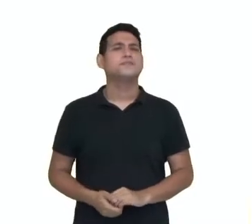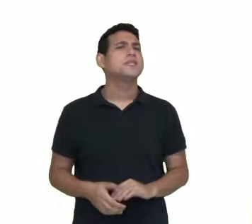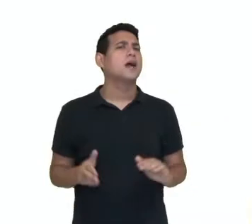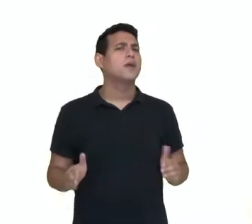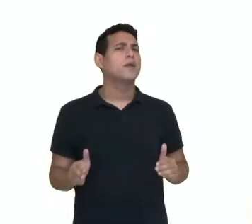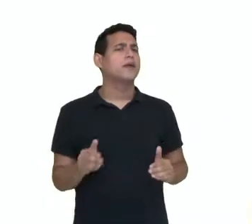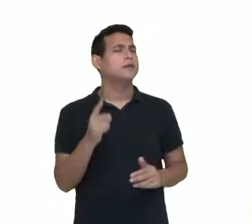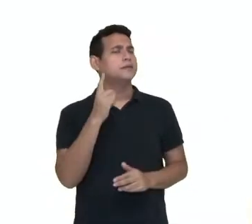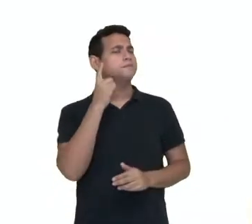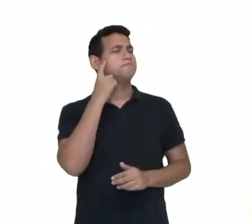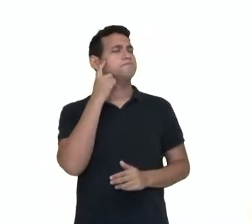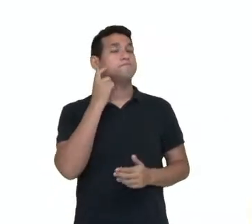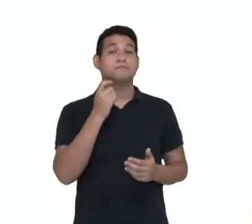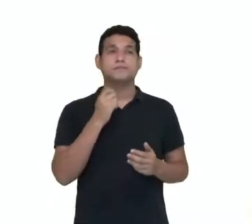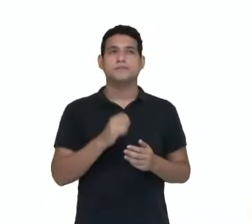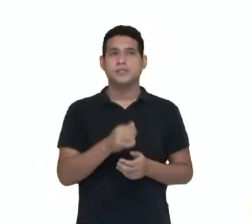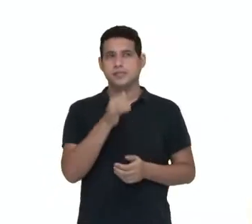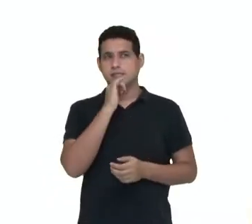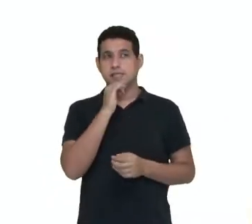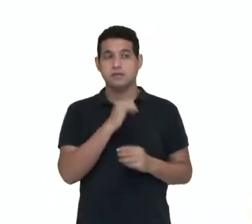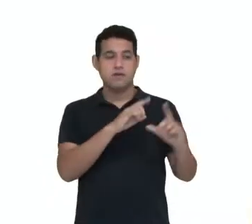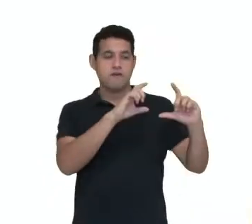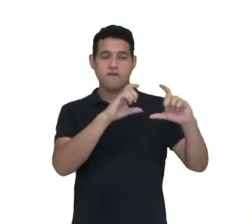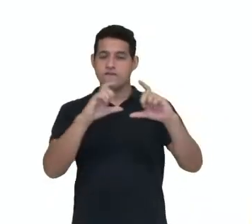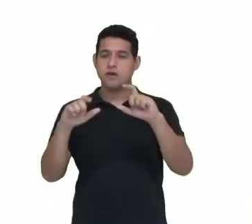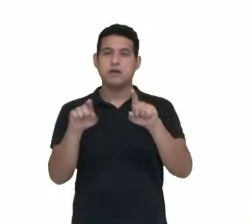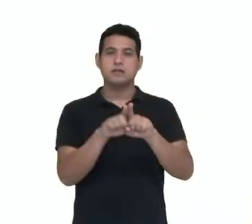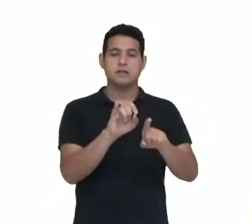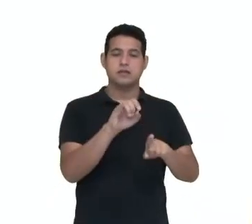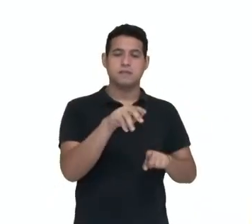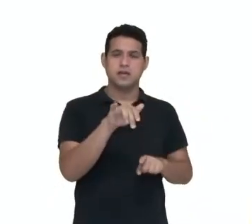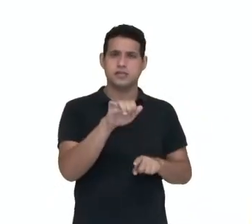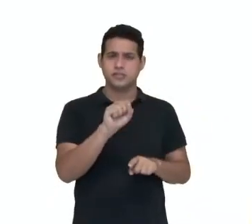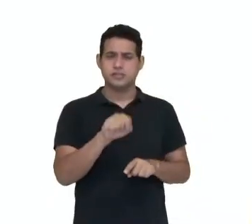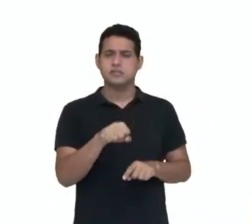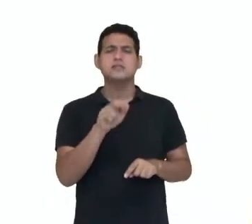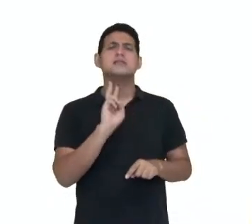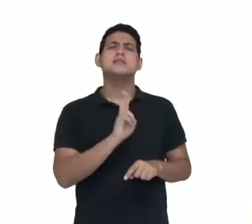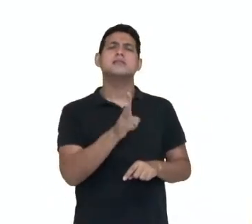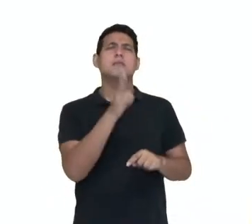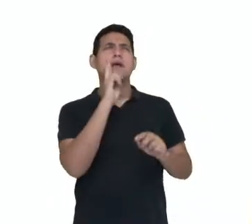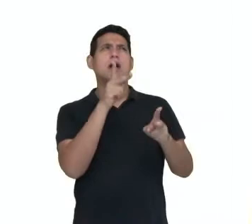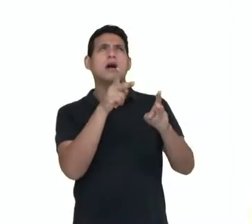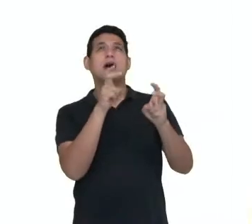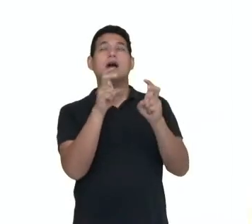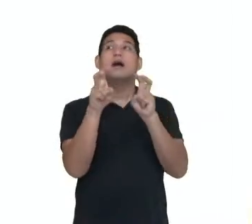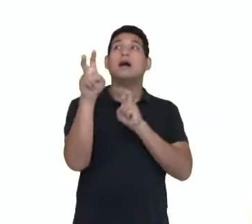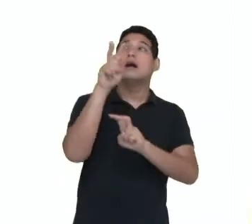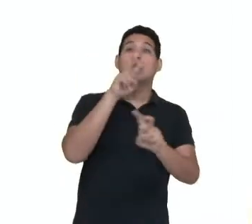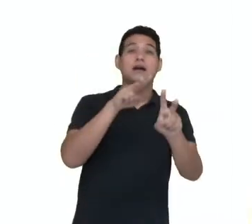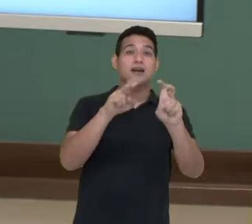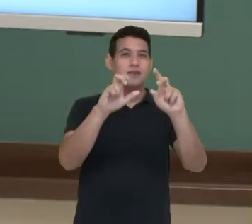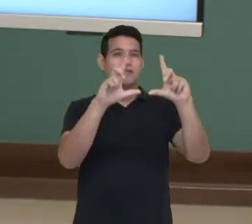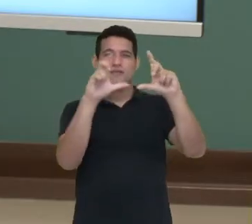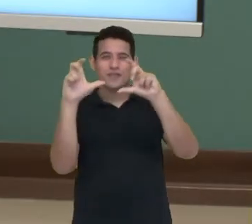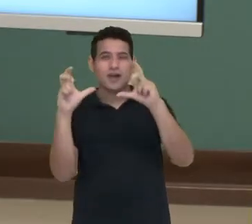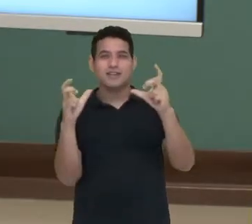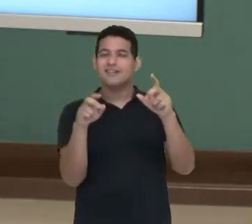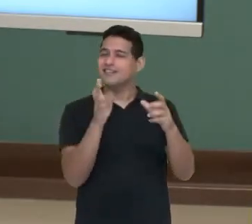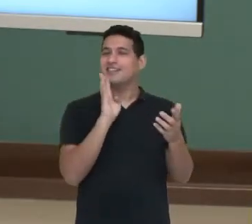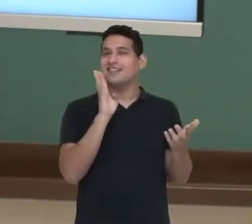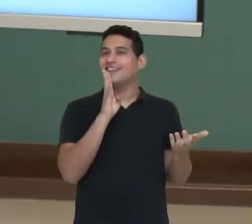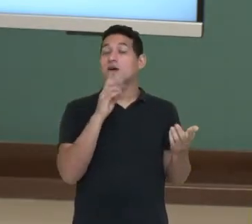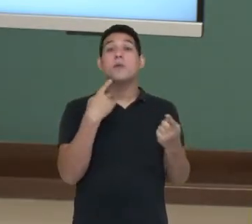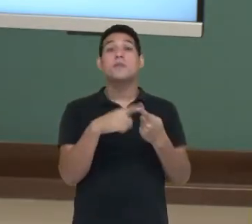pensar. Fotos e imagens sempre ajudam no entendimento de algumas situações. Concordam comigo? Sim, a imagem